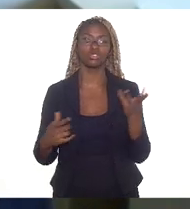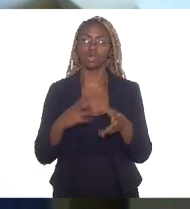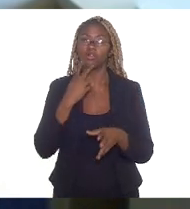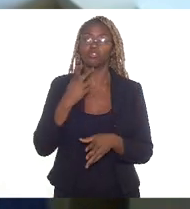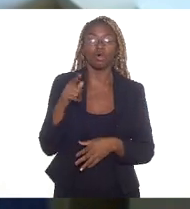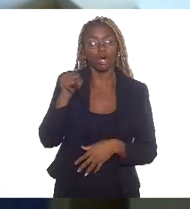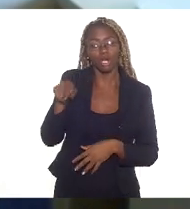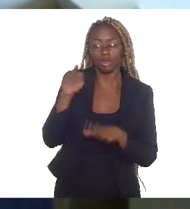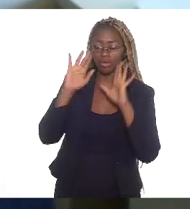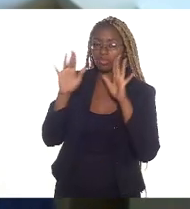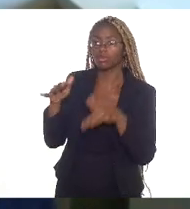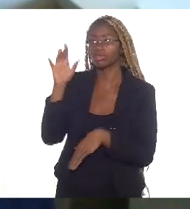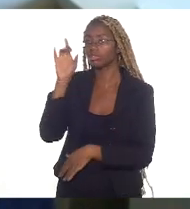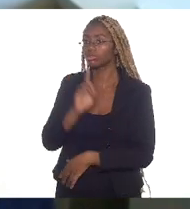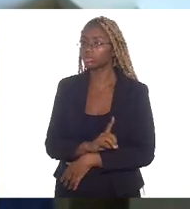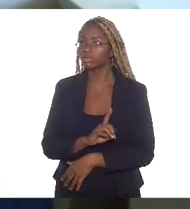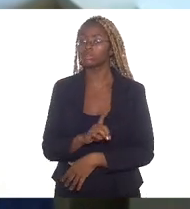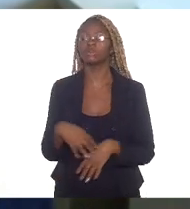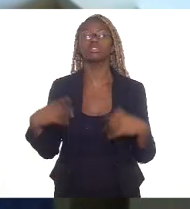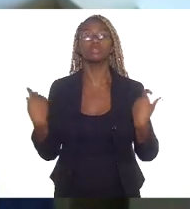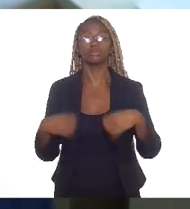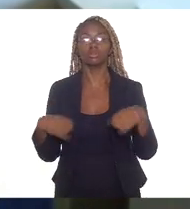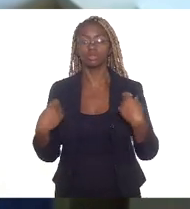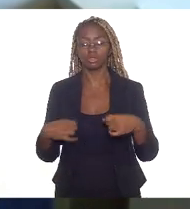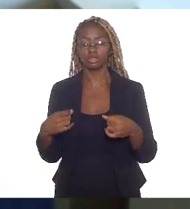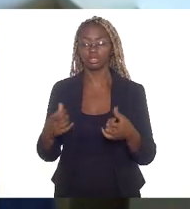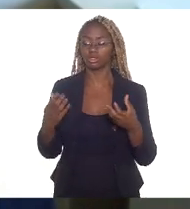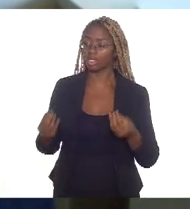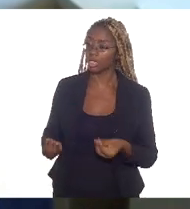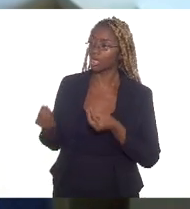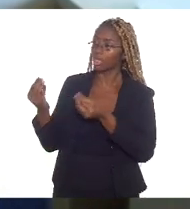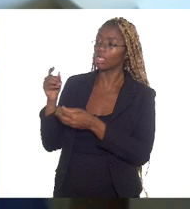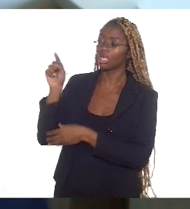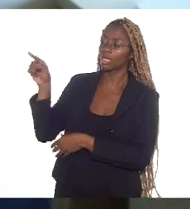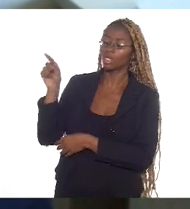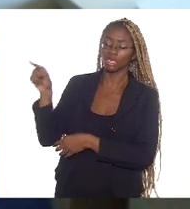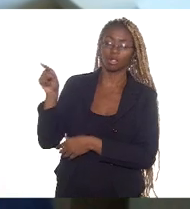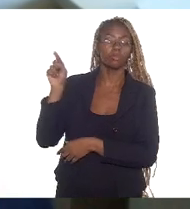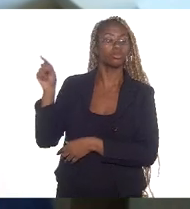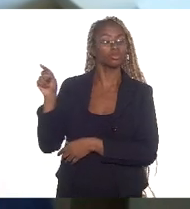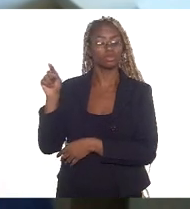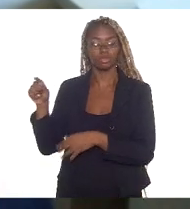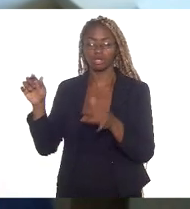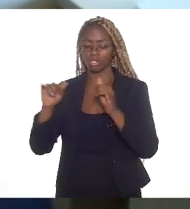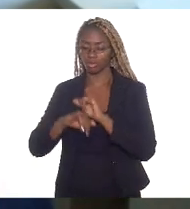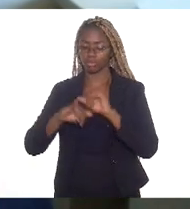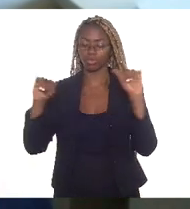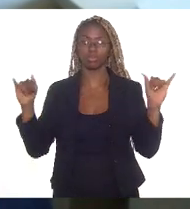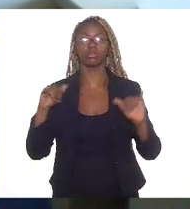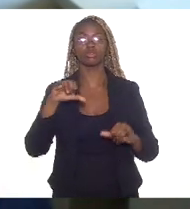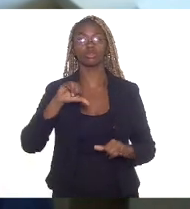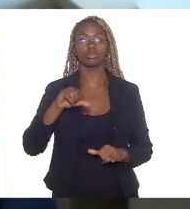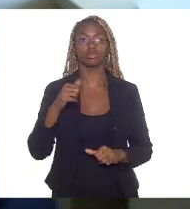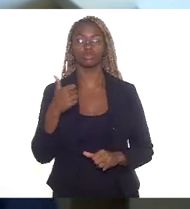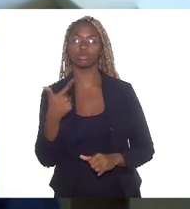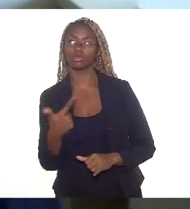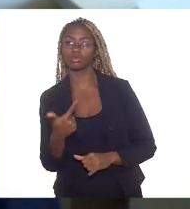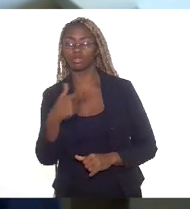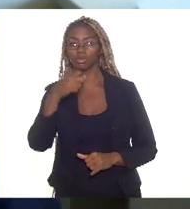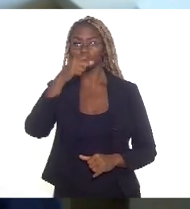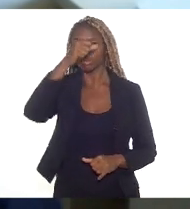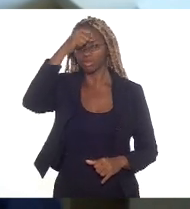deficientes, seja oficiada a Vossa Excelência, para Vossa Excelência oficiar aos 92 prefeitos